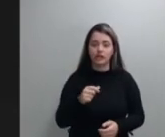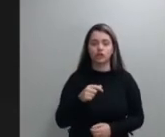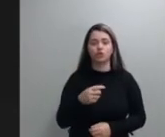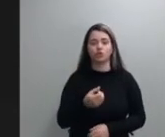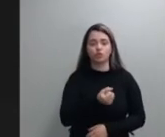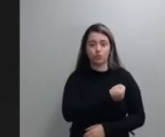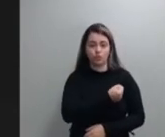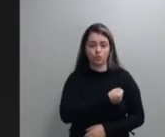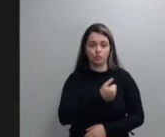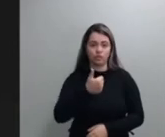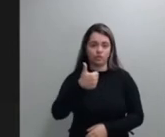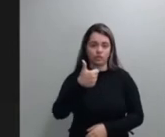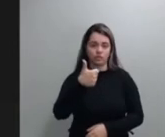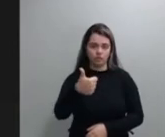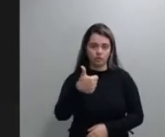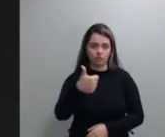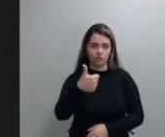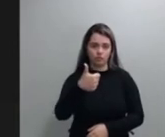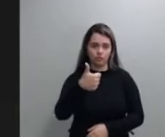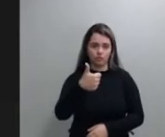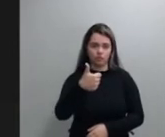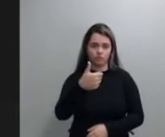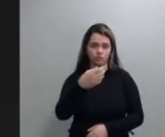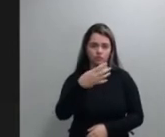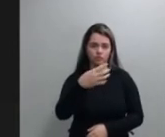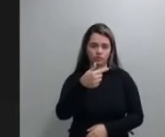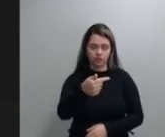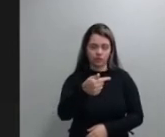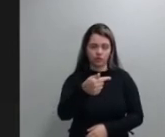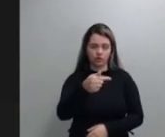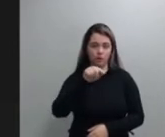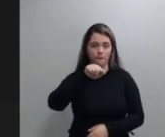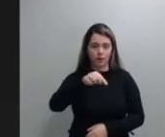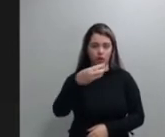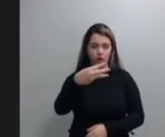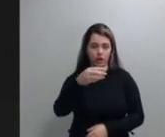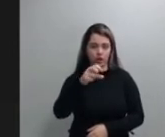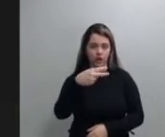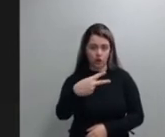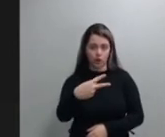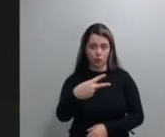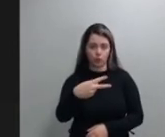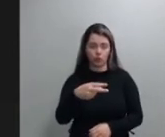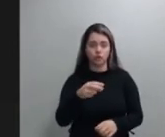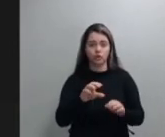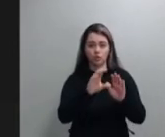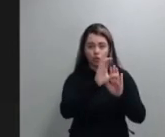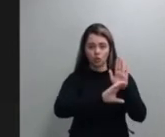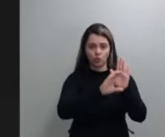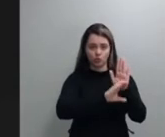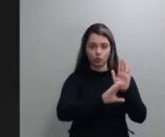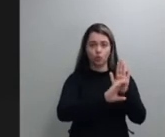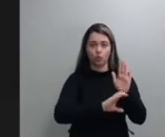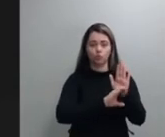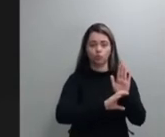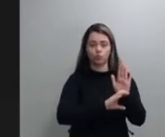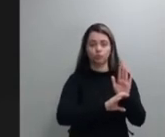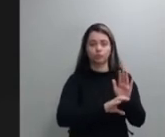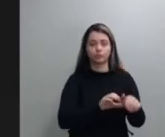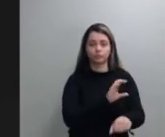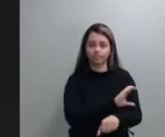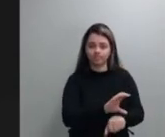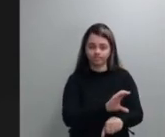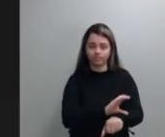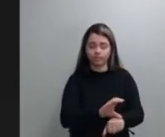aquele item que eu li que falava que a comissão então deveria deliberar a respeito de eventuais omissões e previamente a realização das